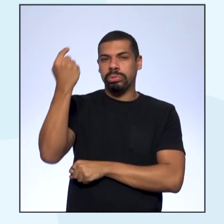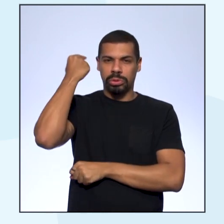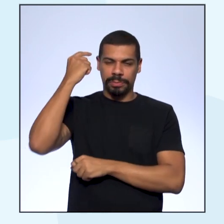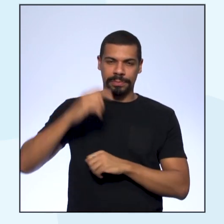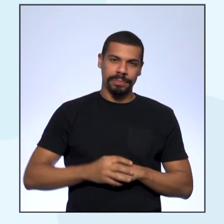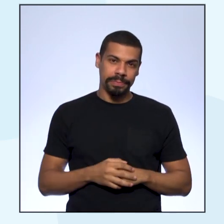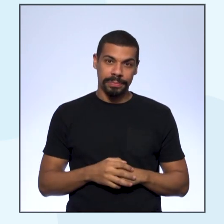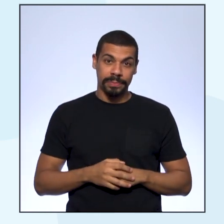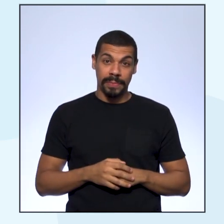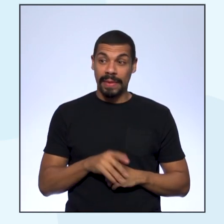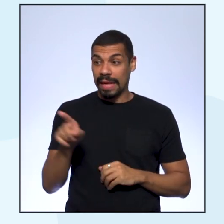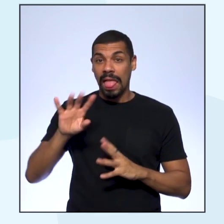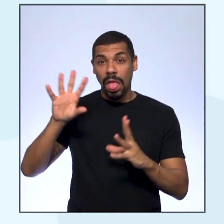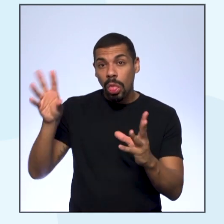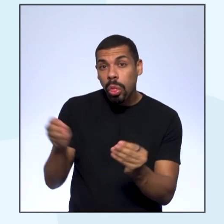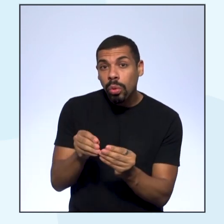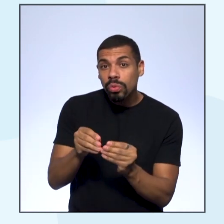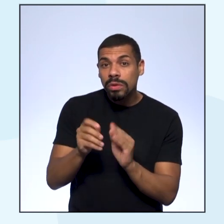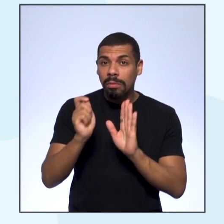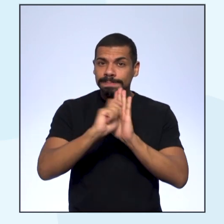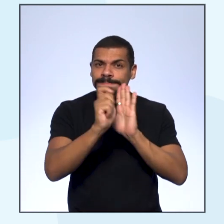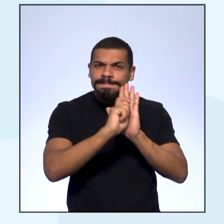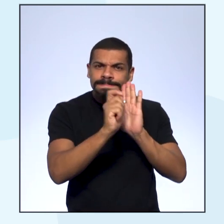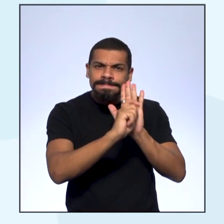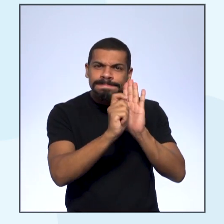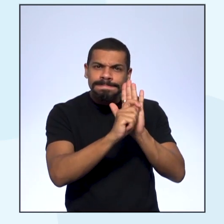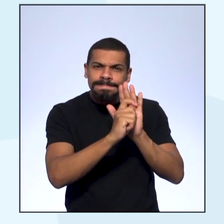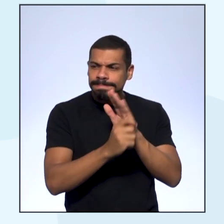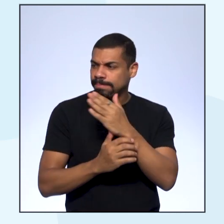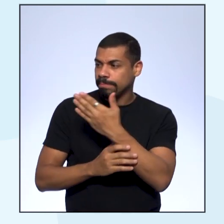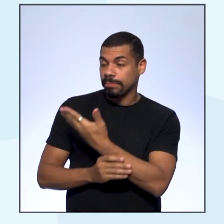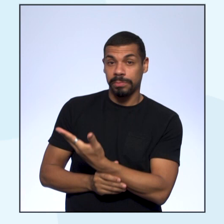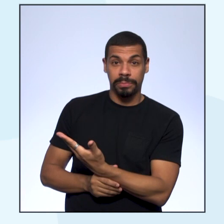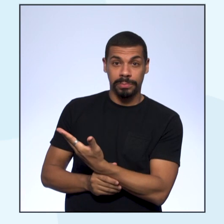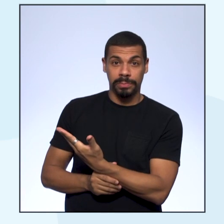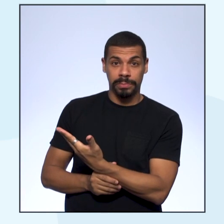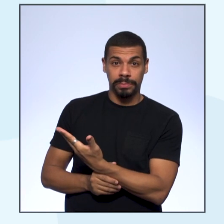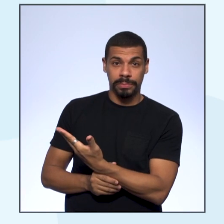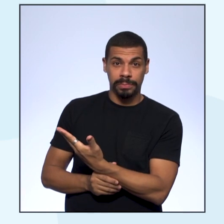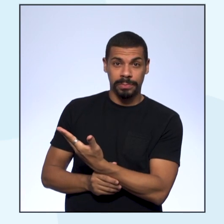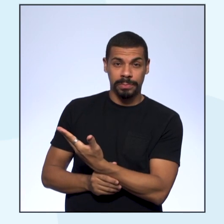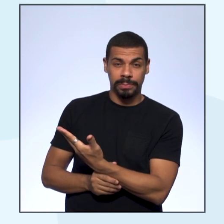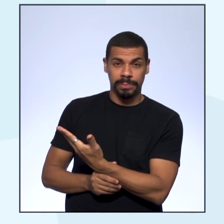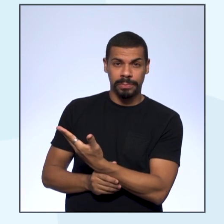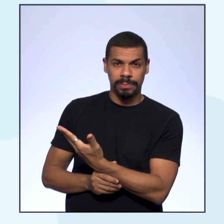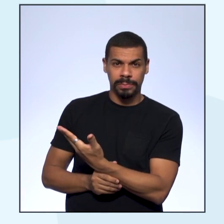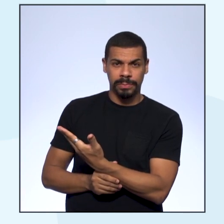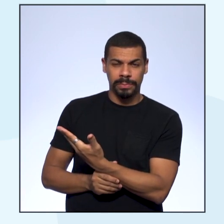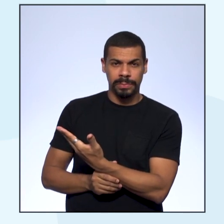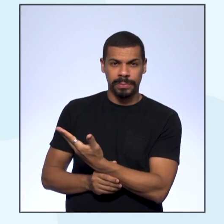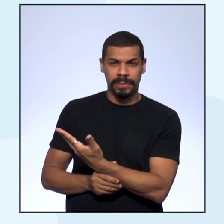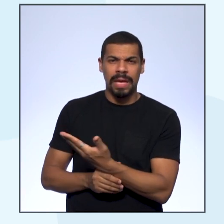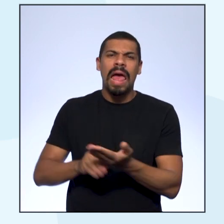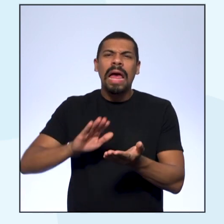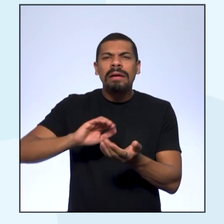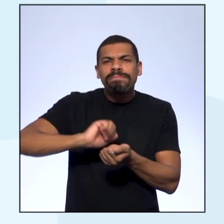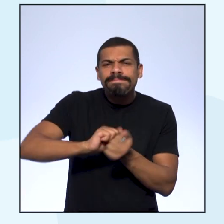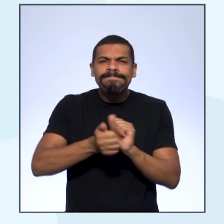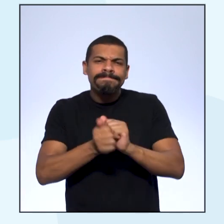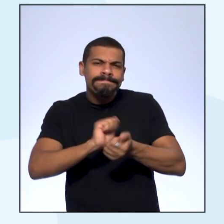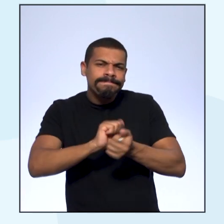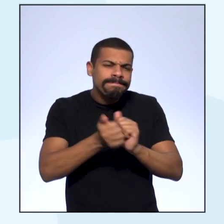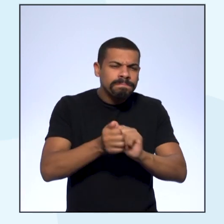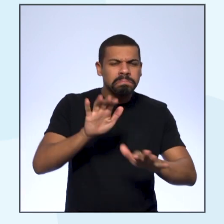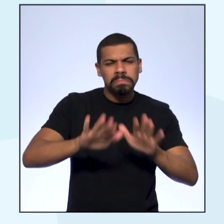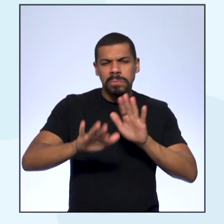estão registradas aí nesse papiro, tá? Como vocês podem ver, ele é datado de aproximadamente aí do ano